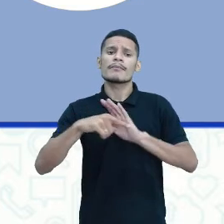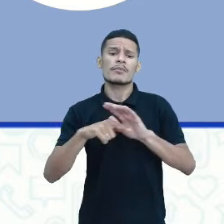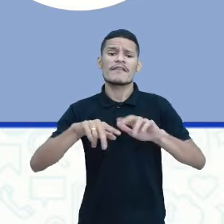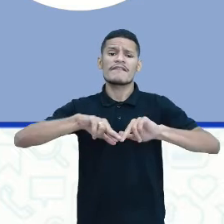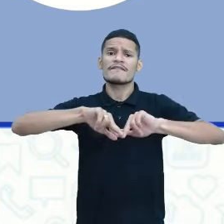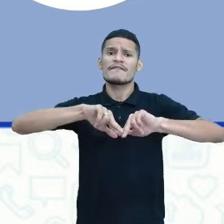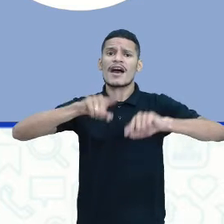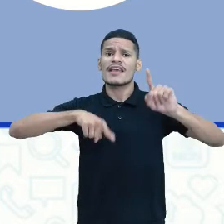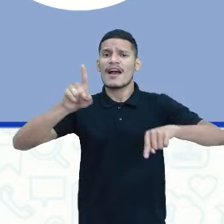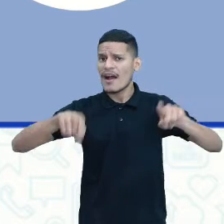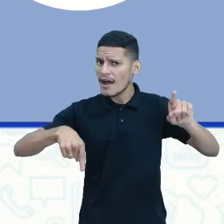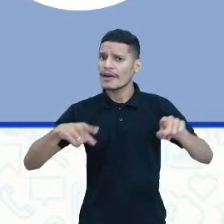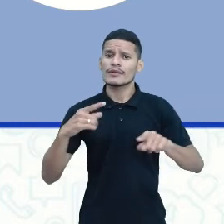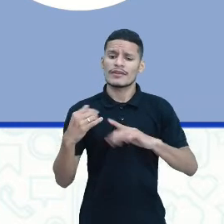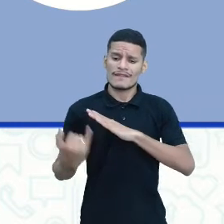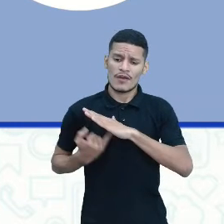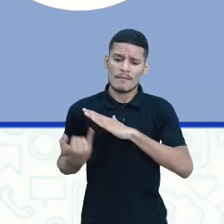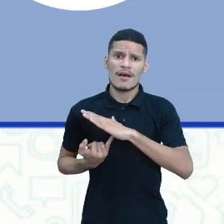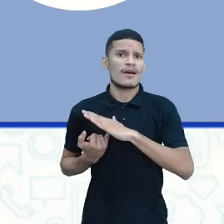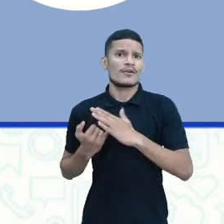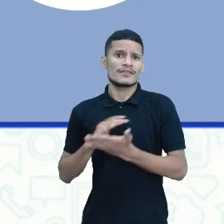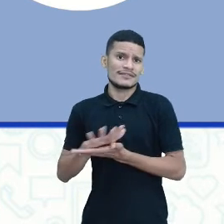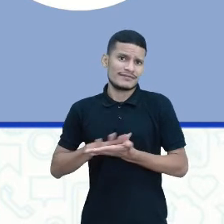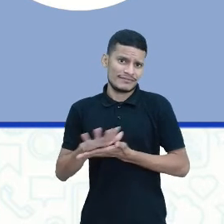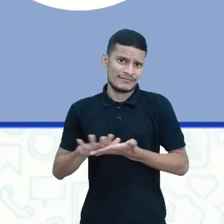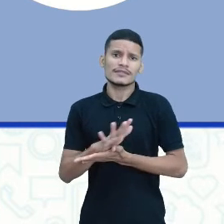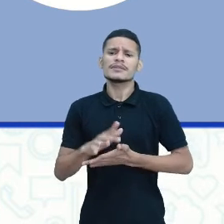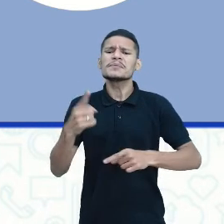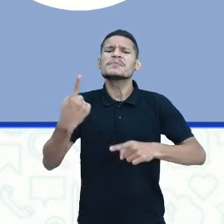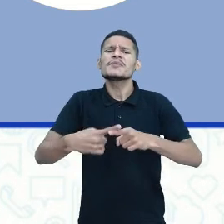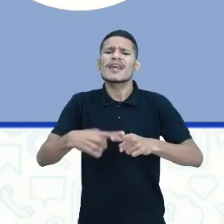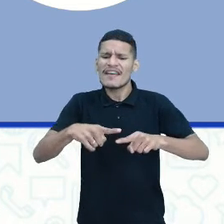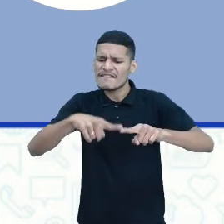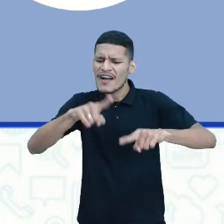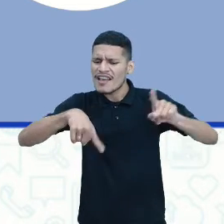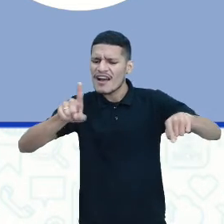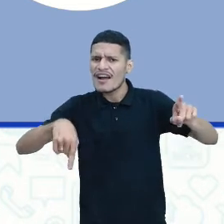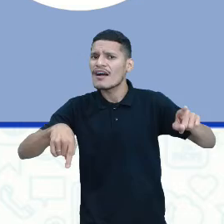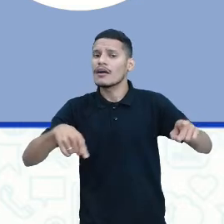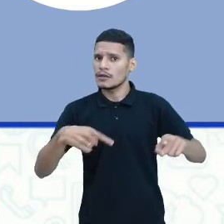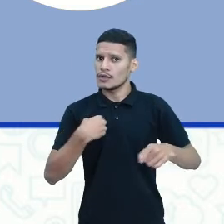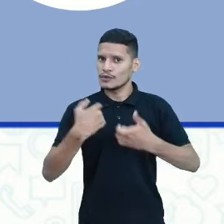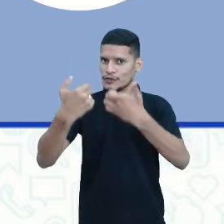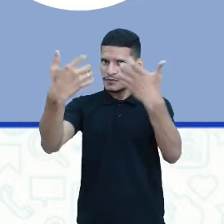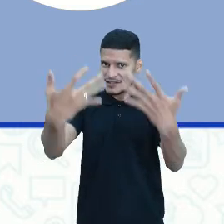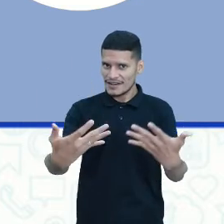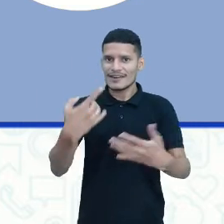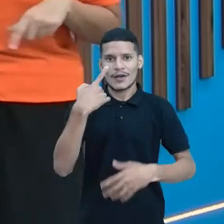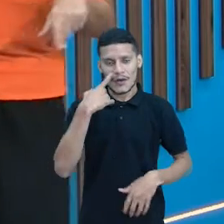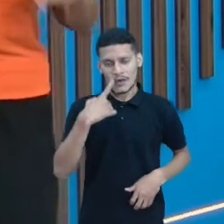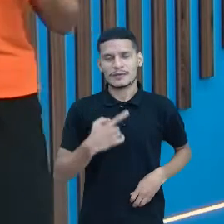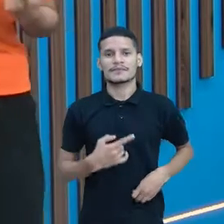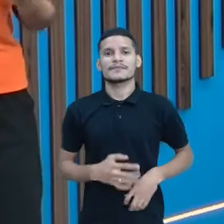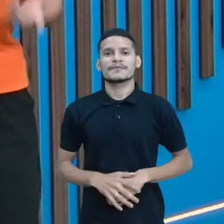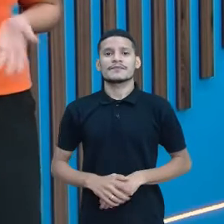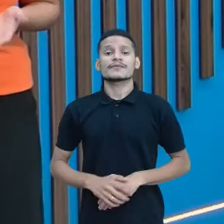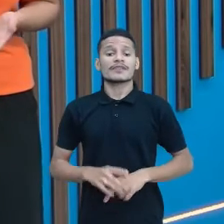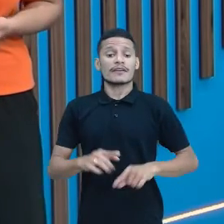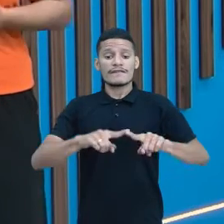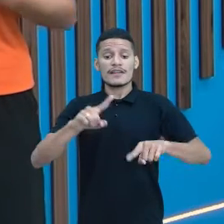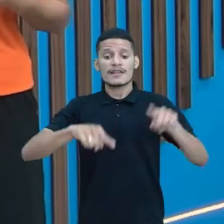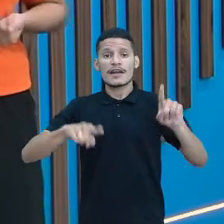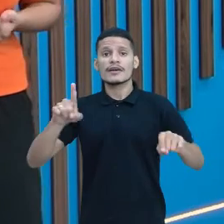variada, informal. E aí você diz, mas Camille, variada por quê? E eu explico para vocês. Variada por